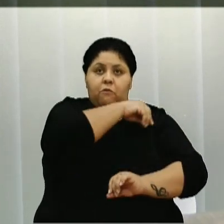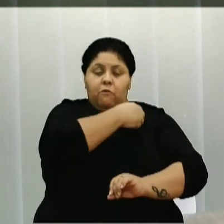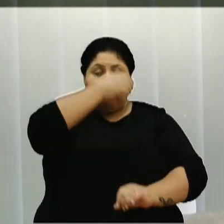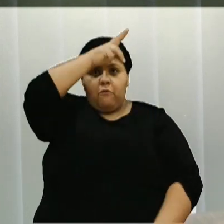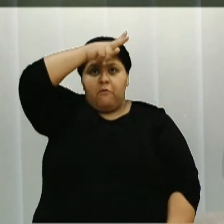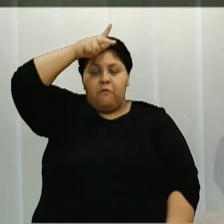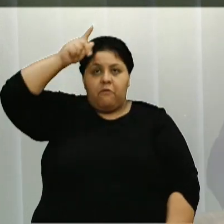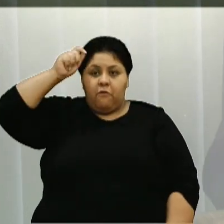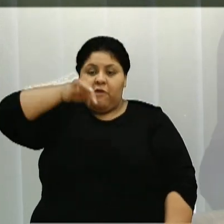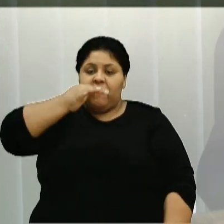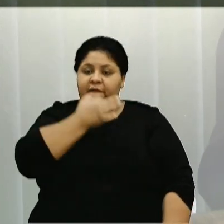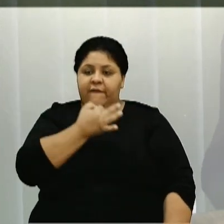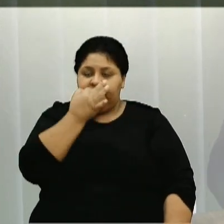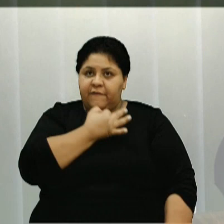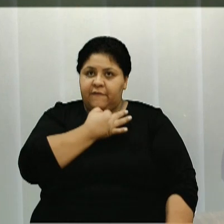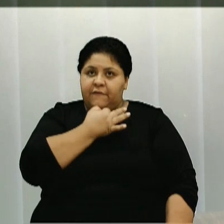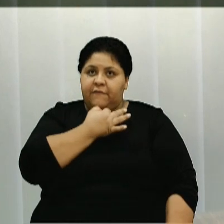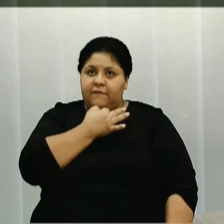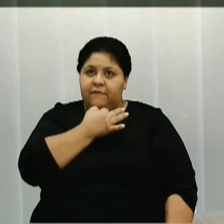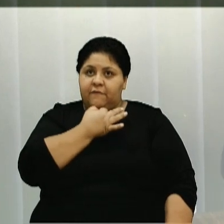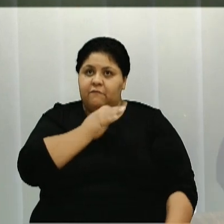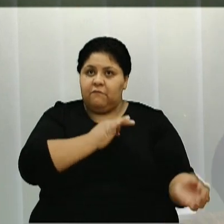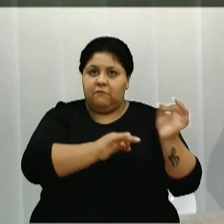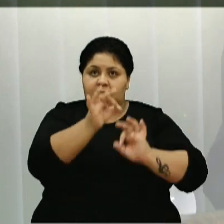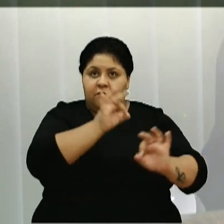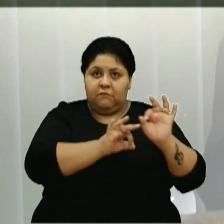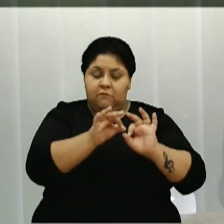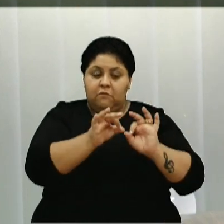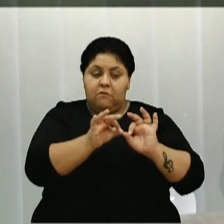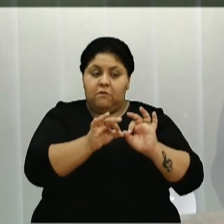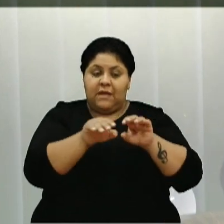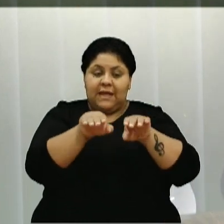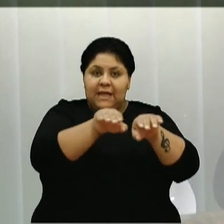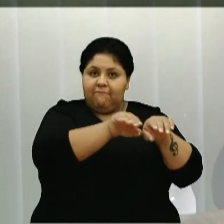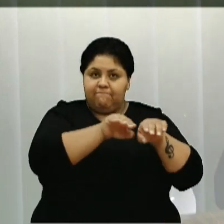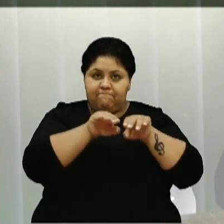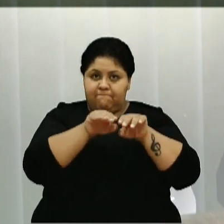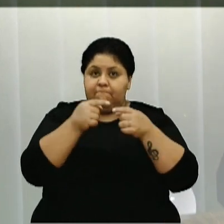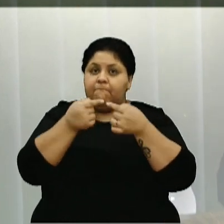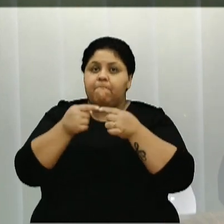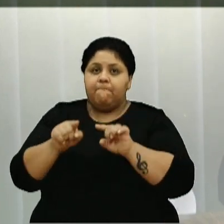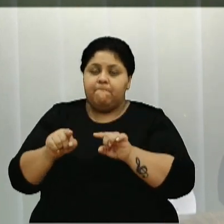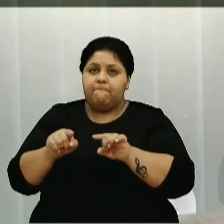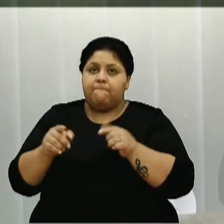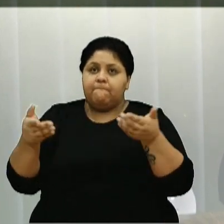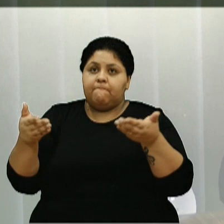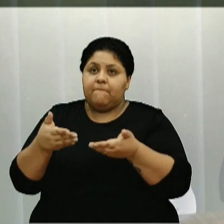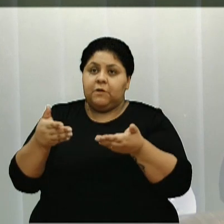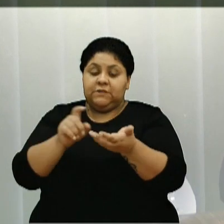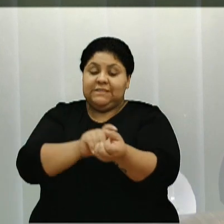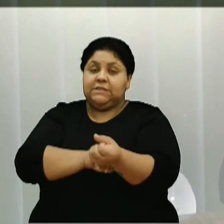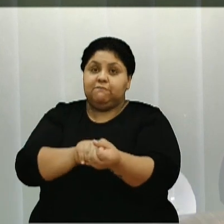Prefeitura de Caxias do Sul foi bem ajustado e equilibrado. Porém, estamos